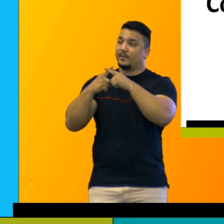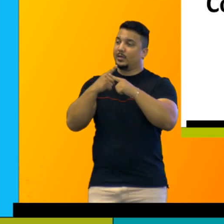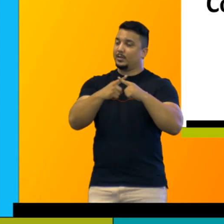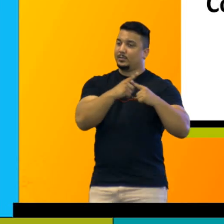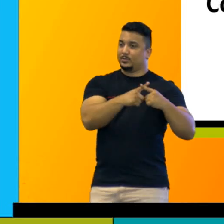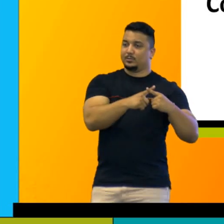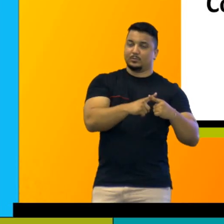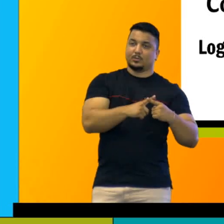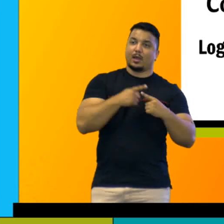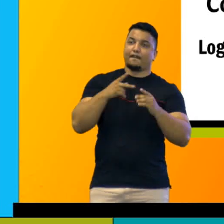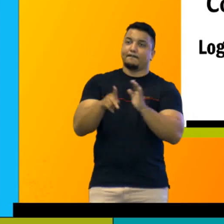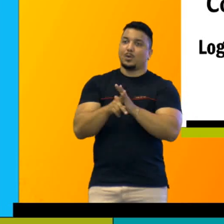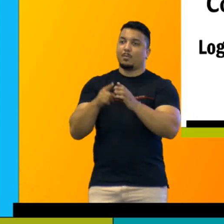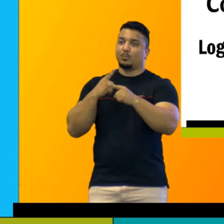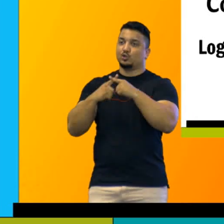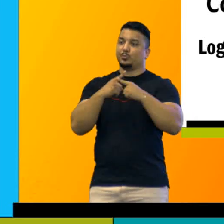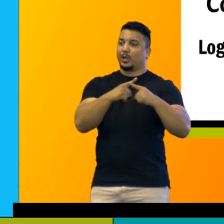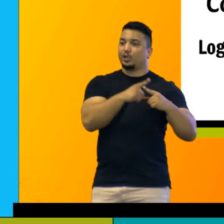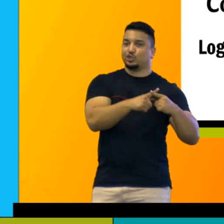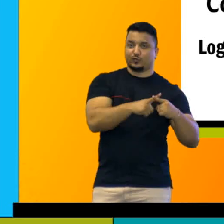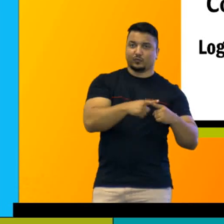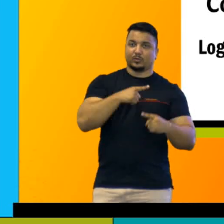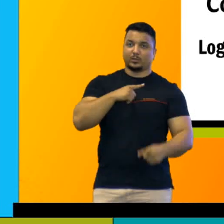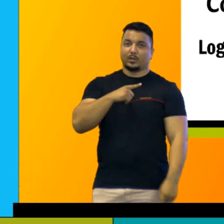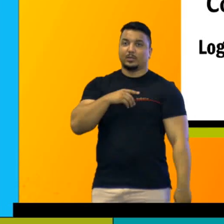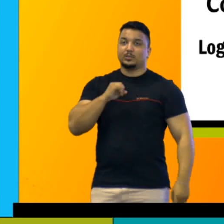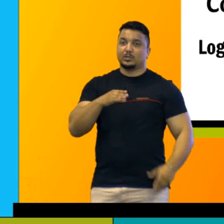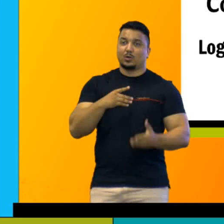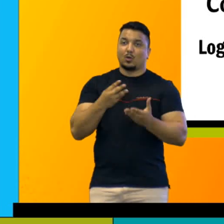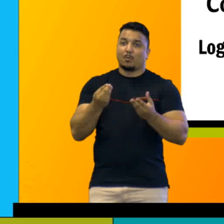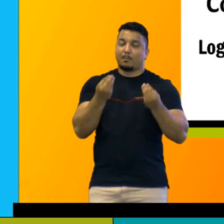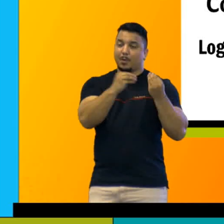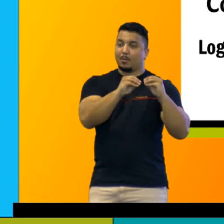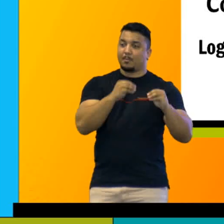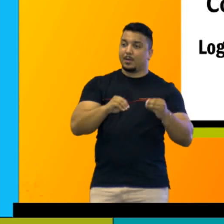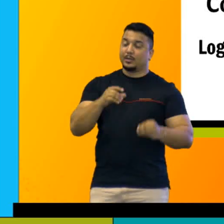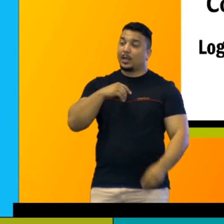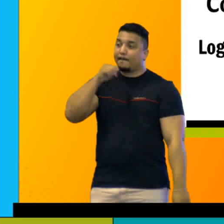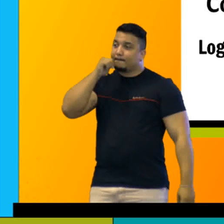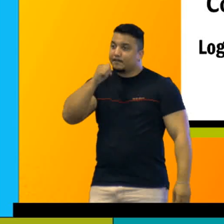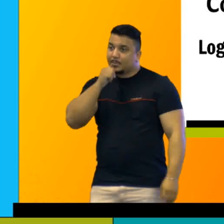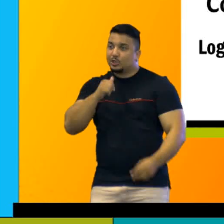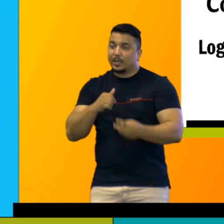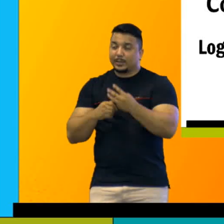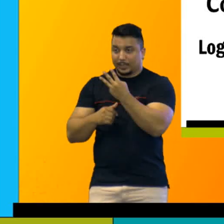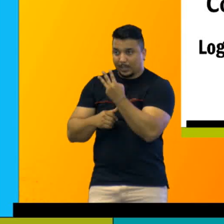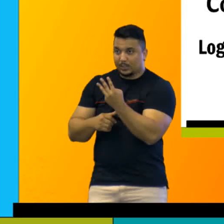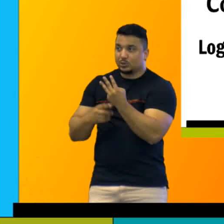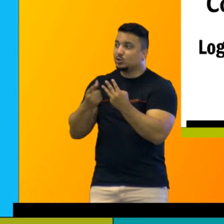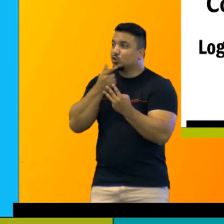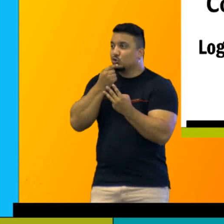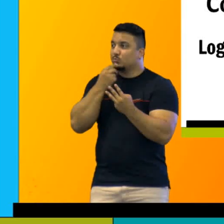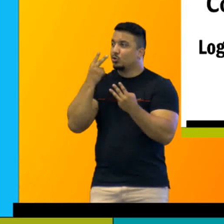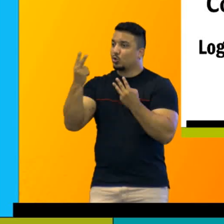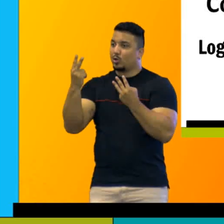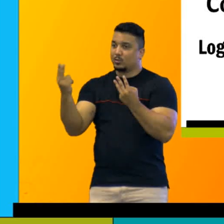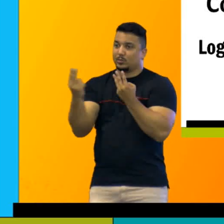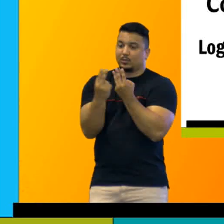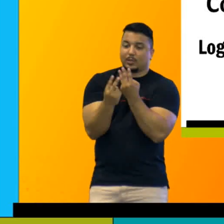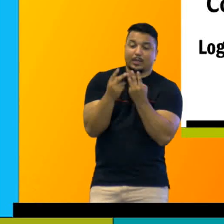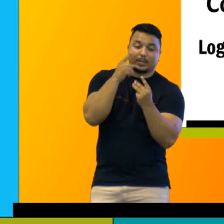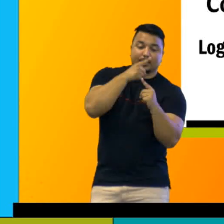o princípio multiplicativo. Quando eu tenho que combinar 3 meninas com 2 meninos, 3 vezes